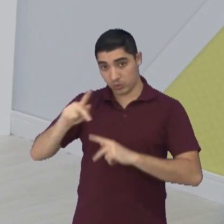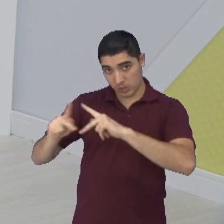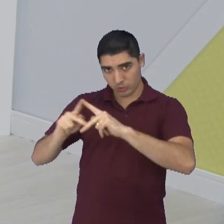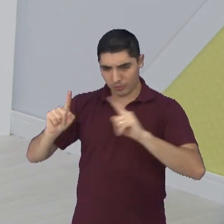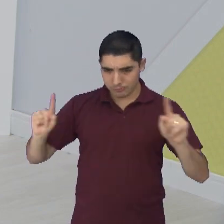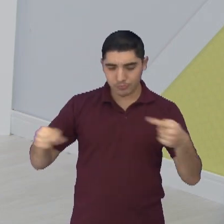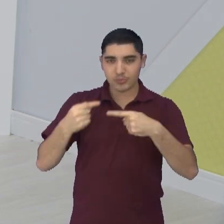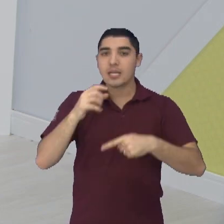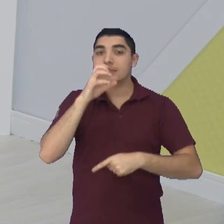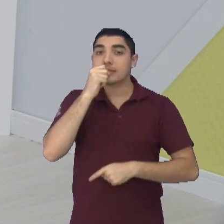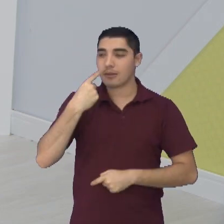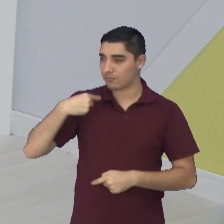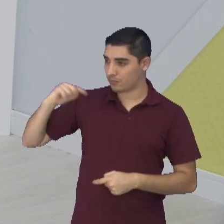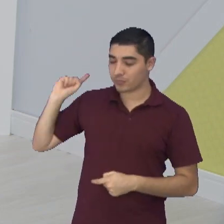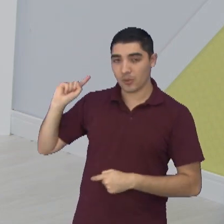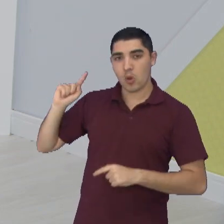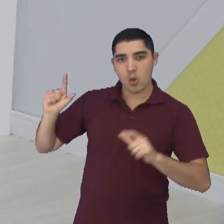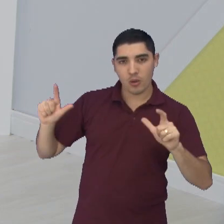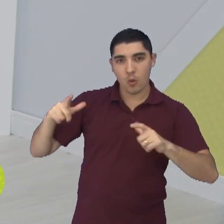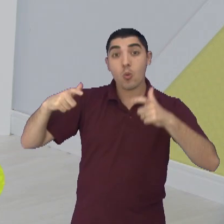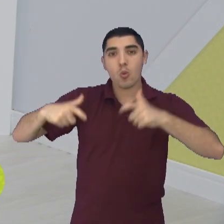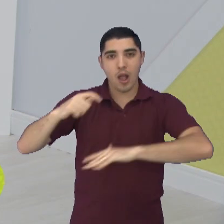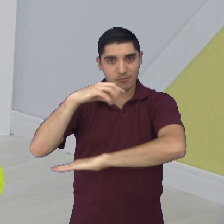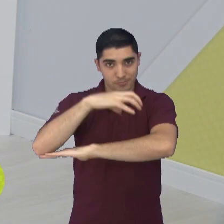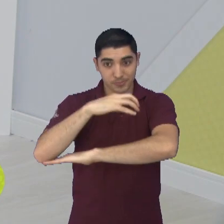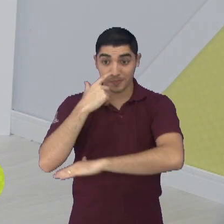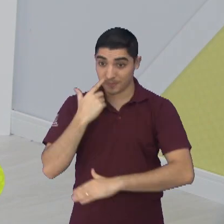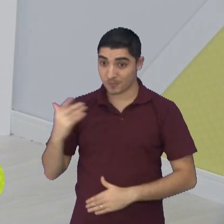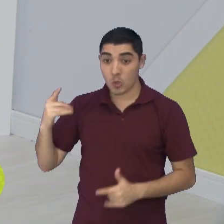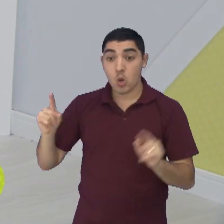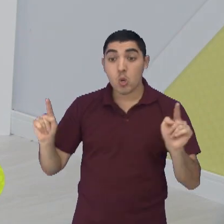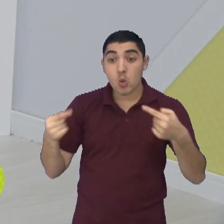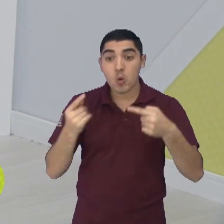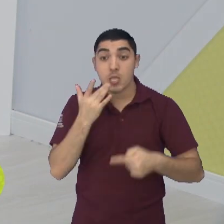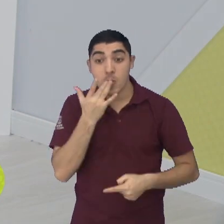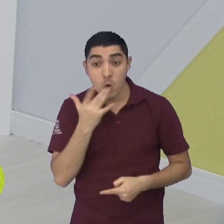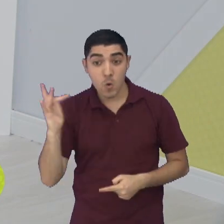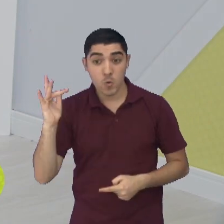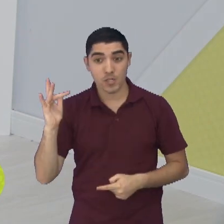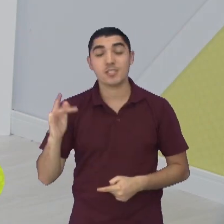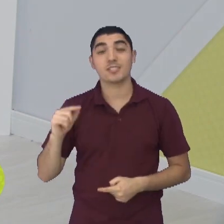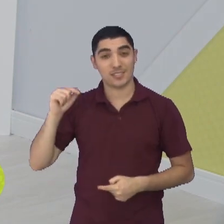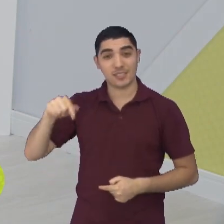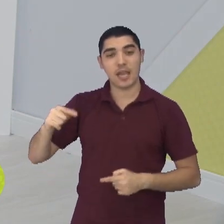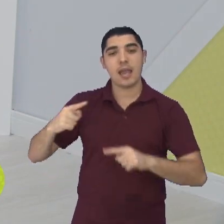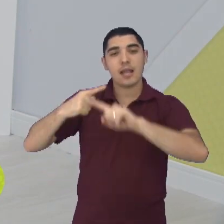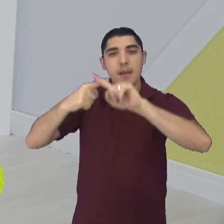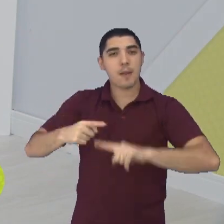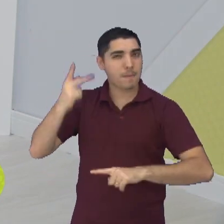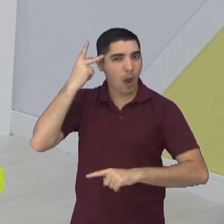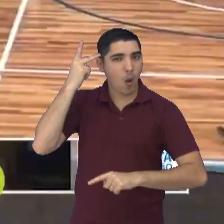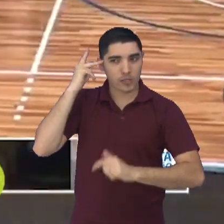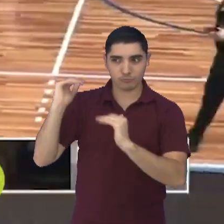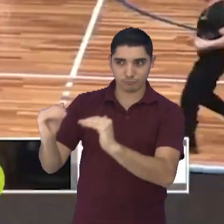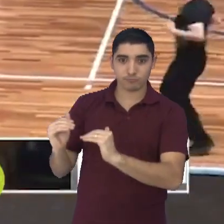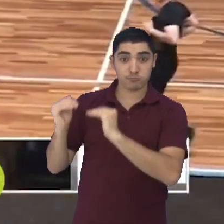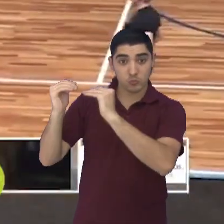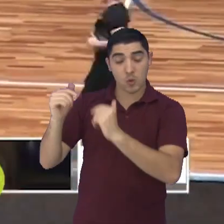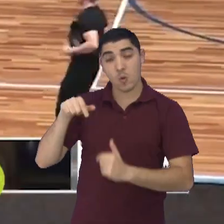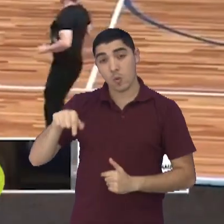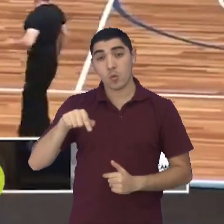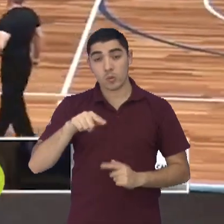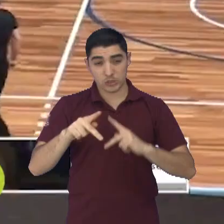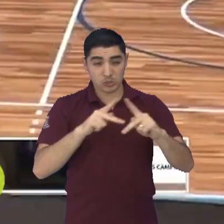no Ginásio Teatrão o time de Ourinhos, coloca a imagem, Matheus, pela terceira rodada do Campeonato Paulista de Basquete Adulto. São José vinha